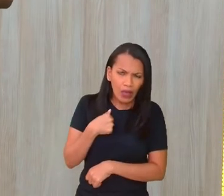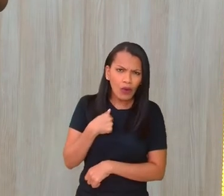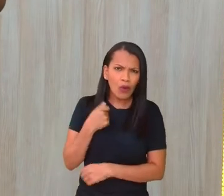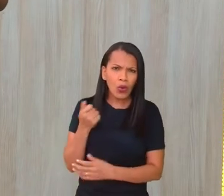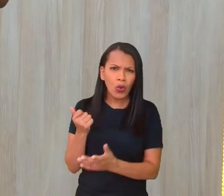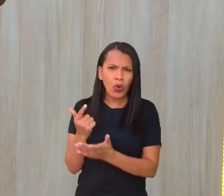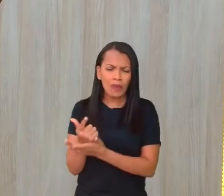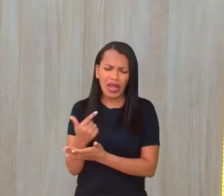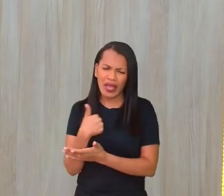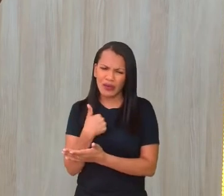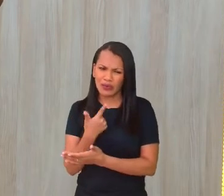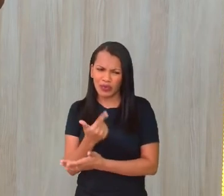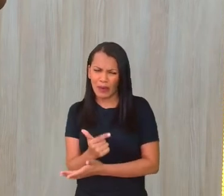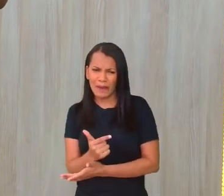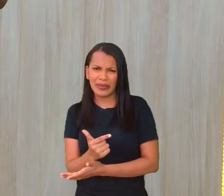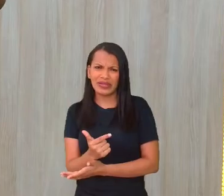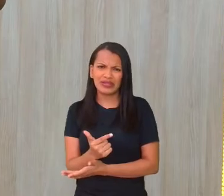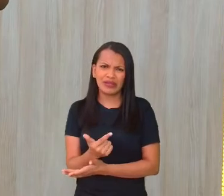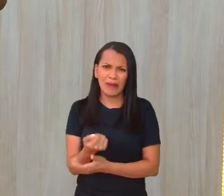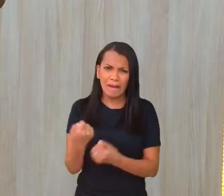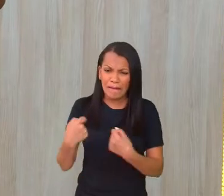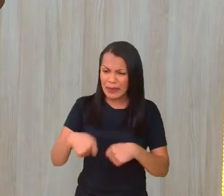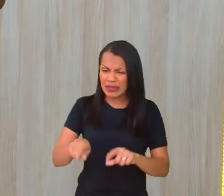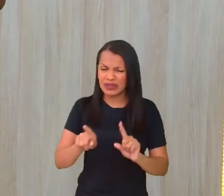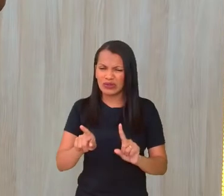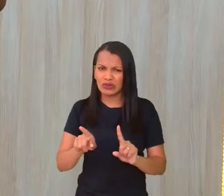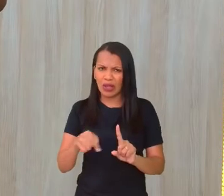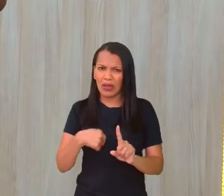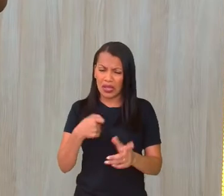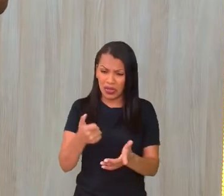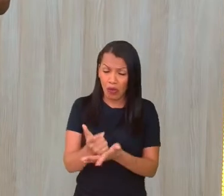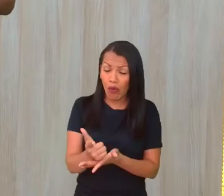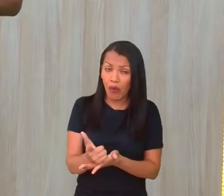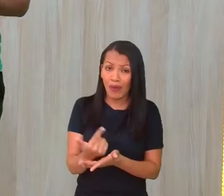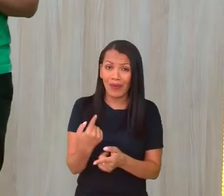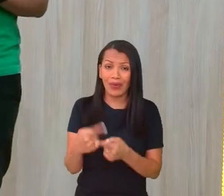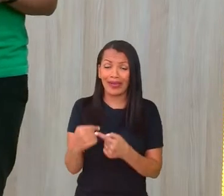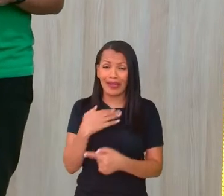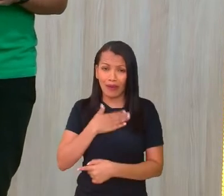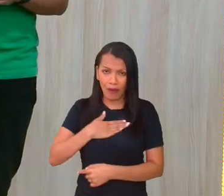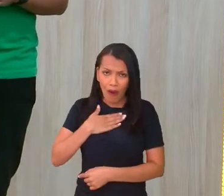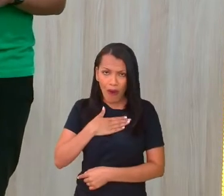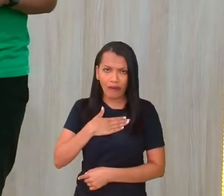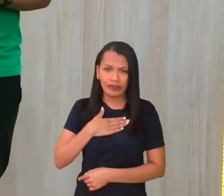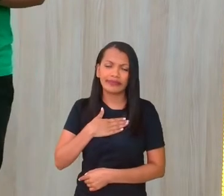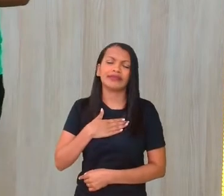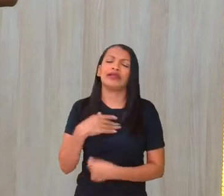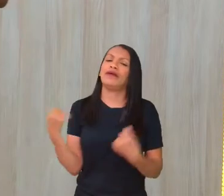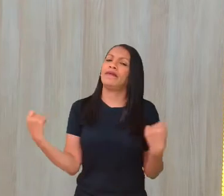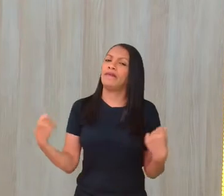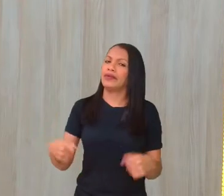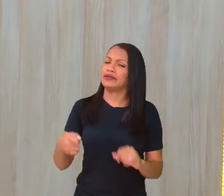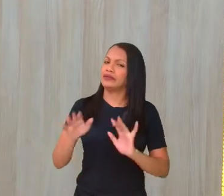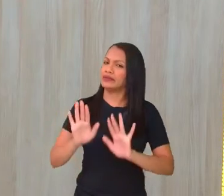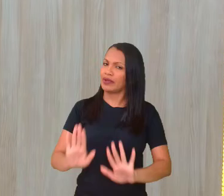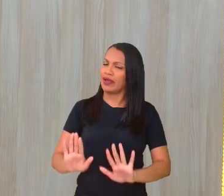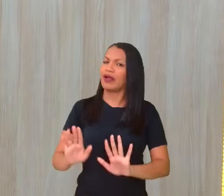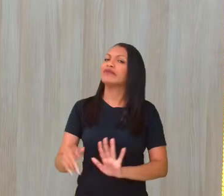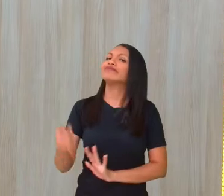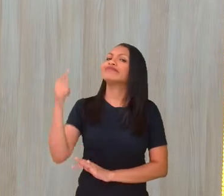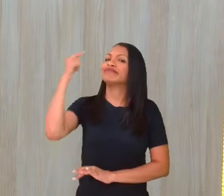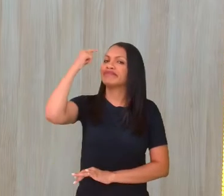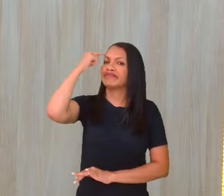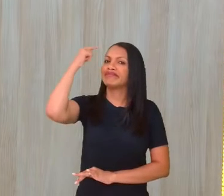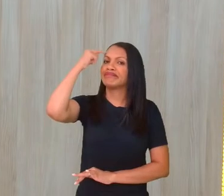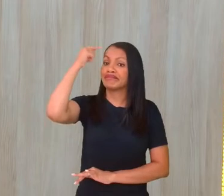IPCC ele gera um relatório, ele diz, se as melhores medidas forem tomadas, até 2050 o aquecimento da